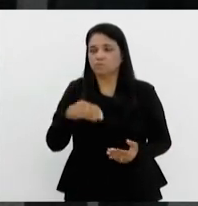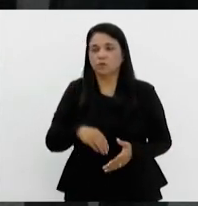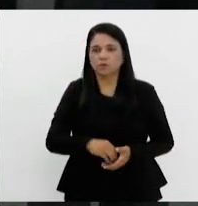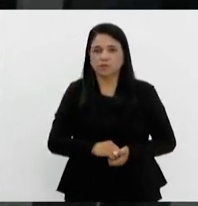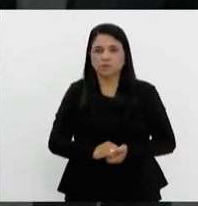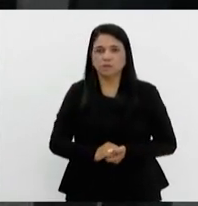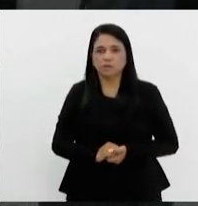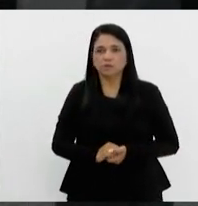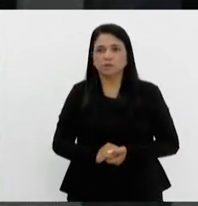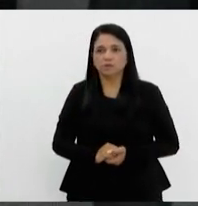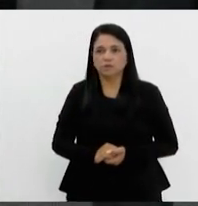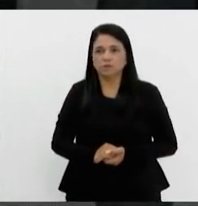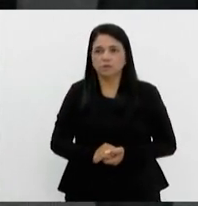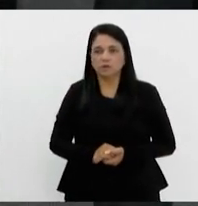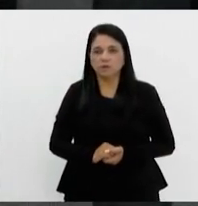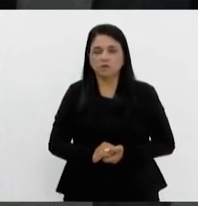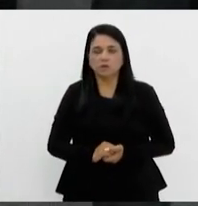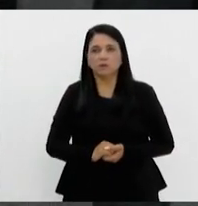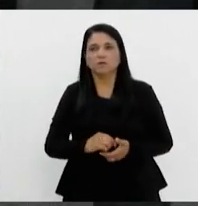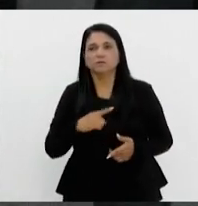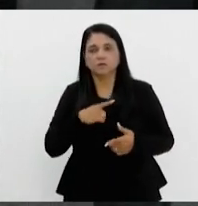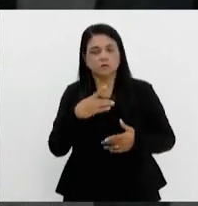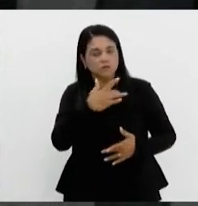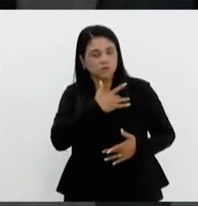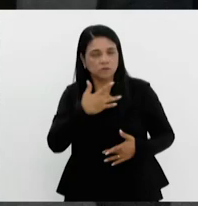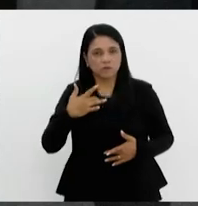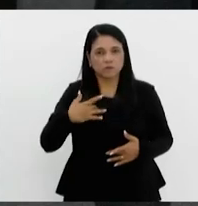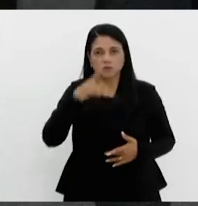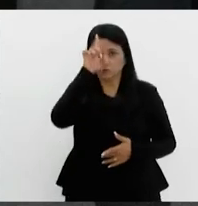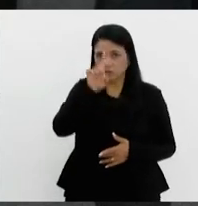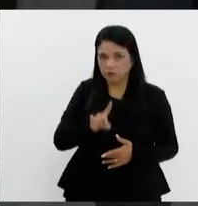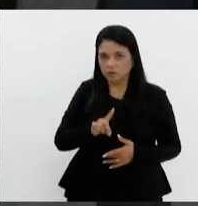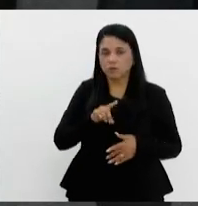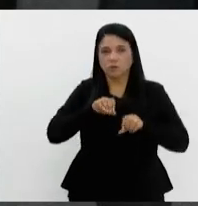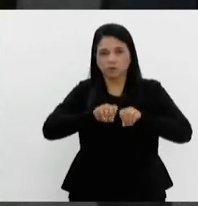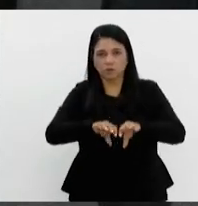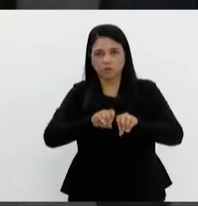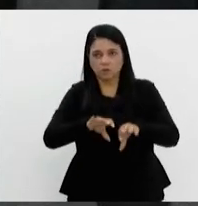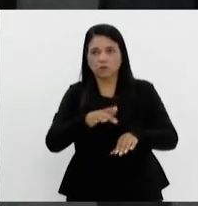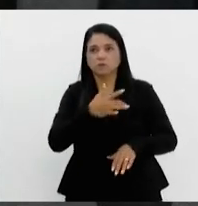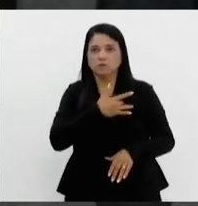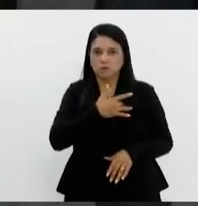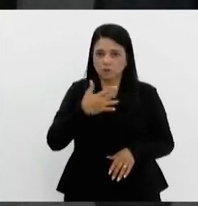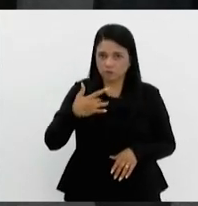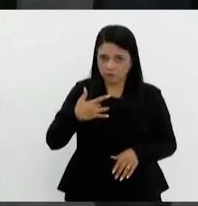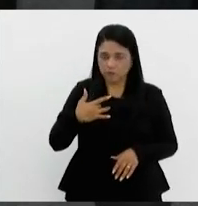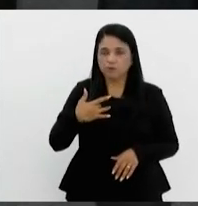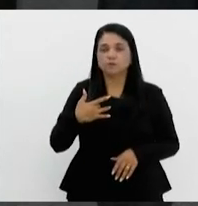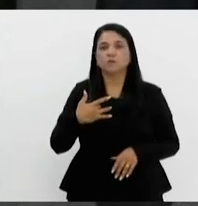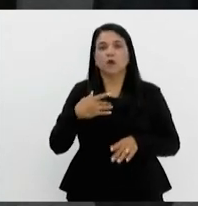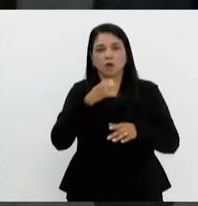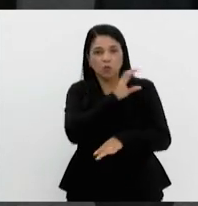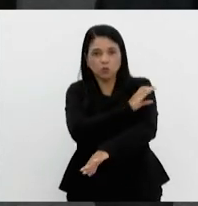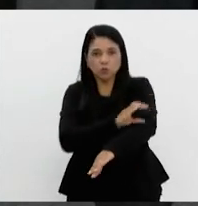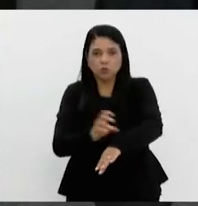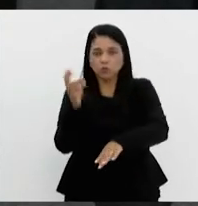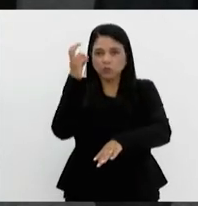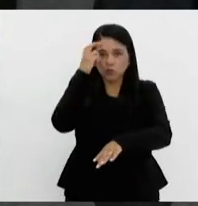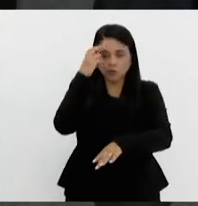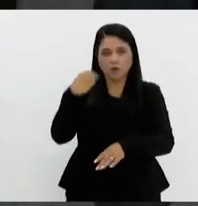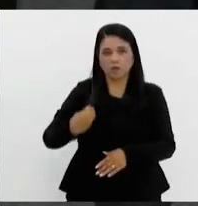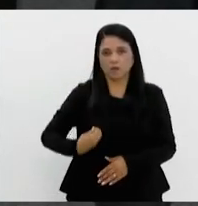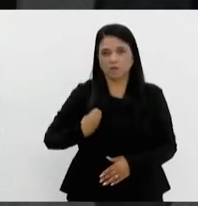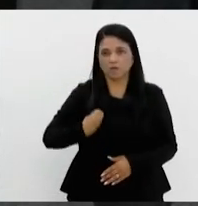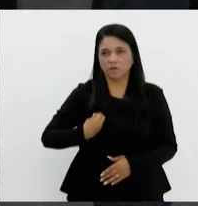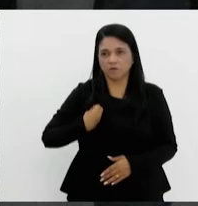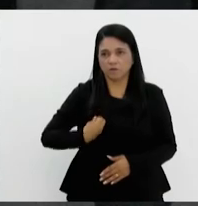à vida, o direito à saúde, à educação, ao lazer, a liberdade, a cultura, a